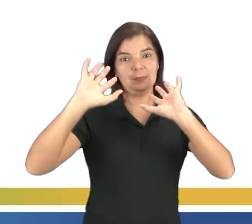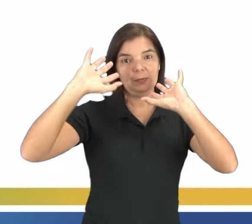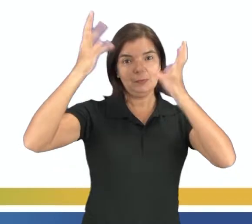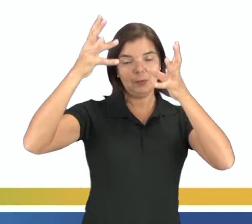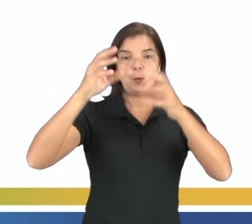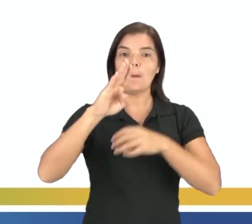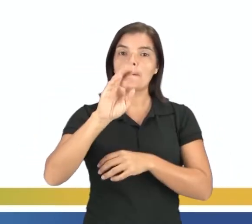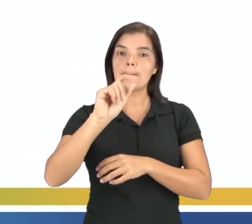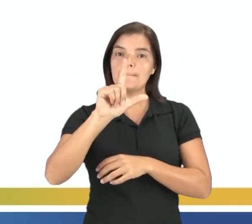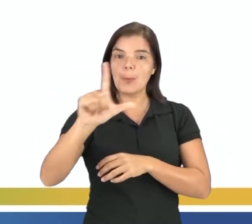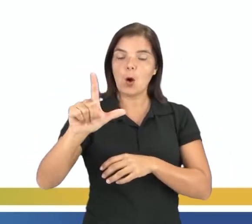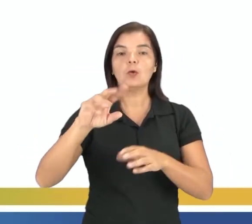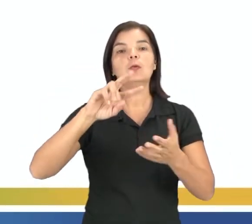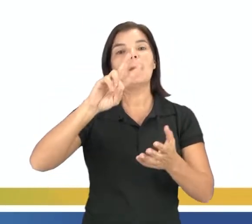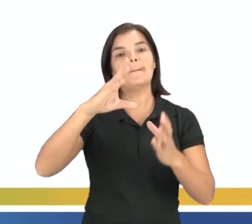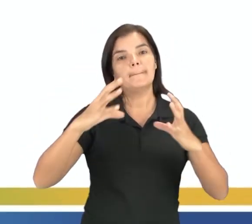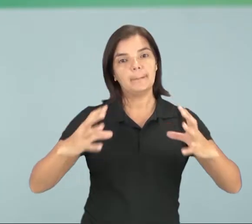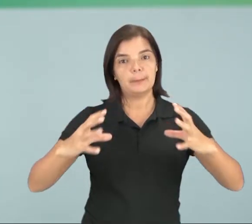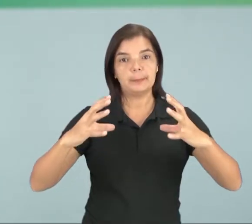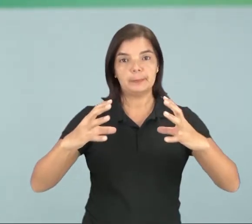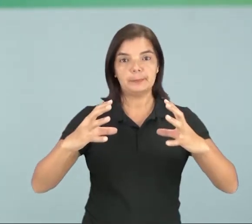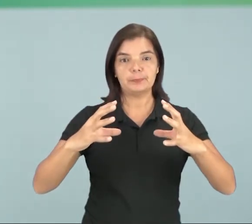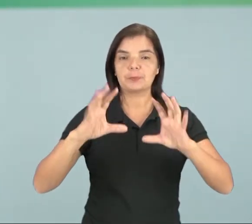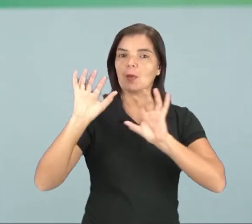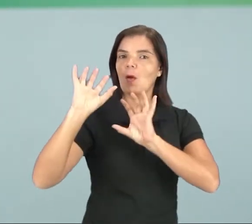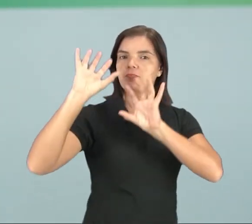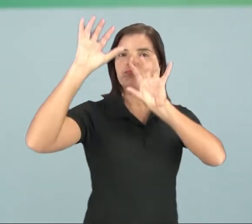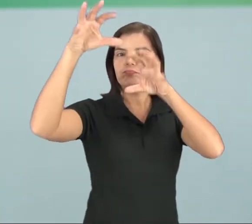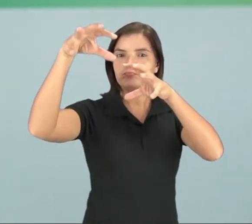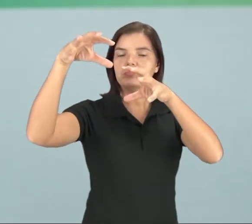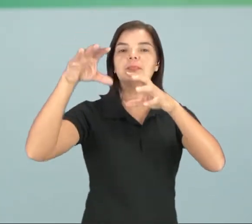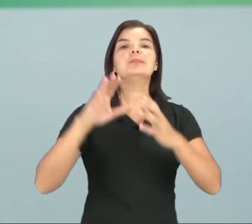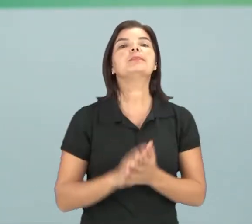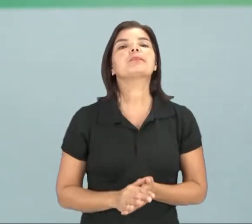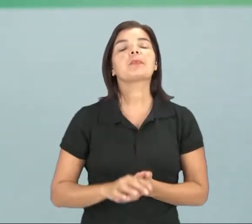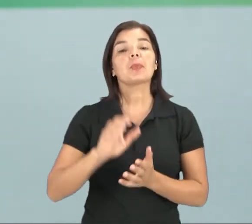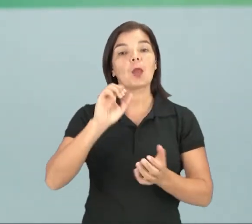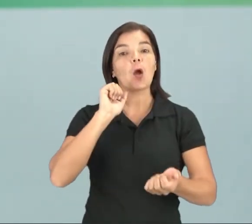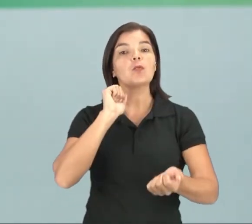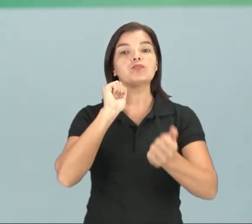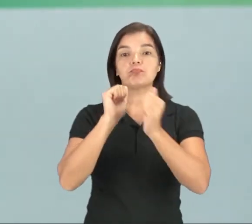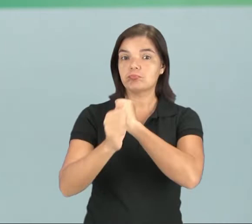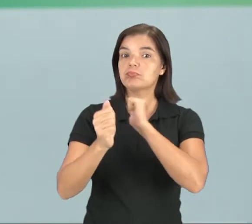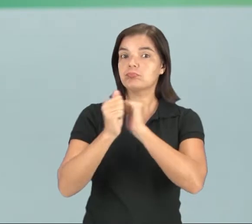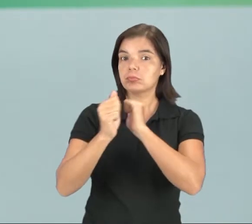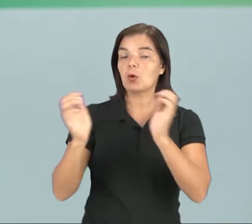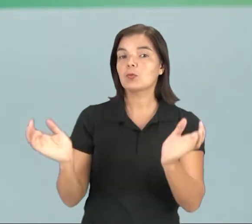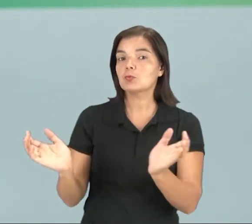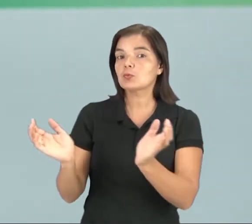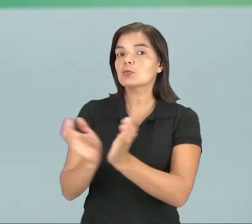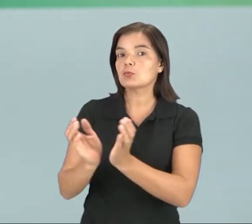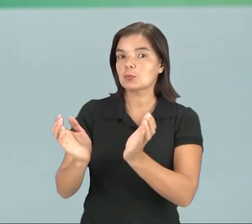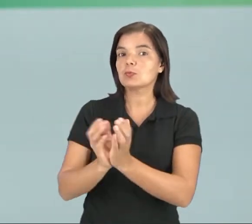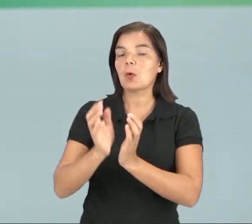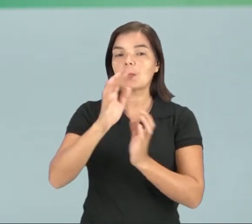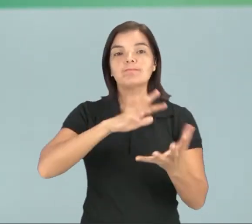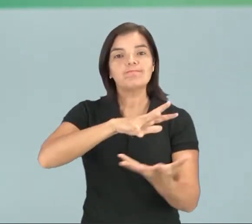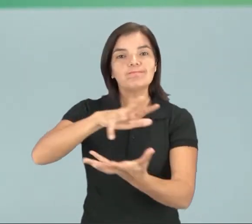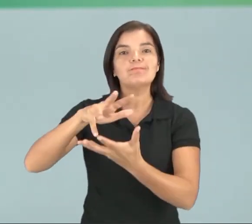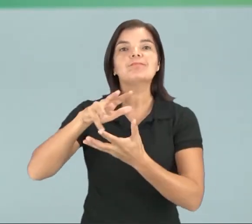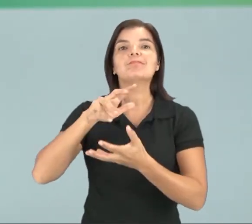e ball, bola, que seria bola ao cesto. O basquete é um esporte coletivo,